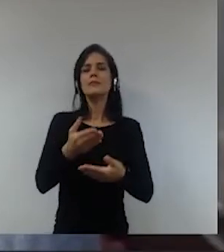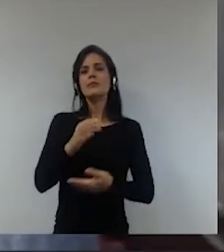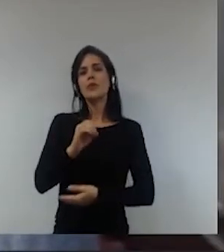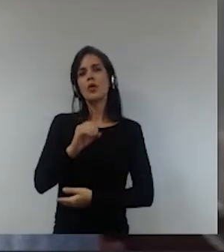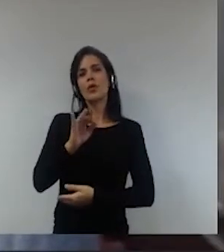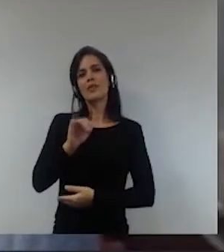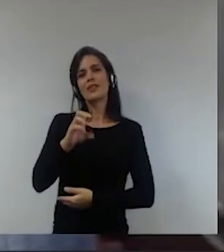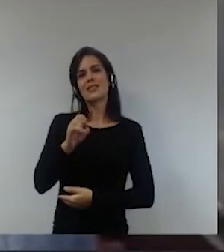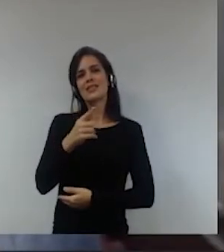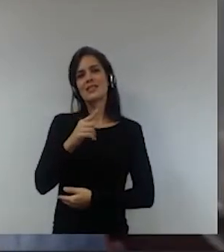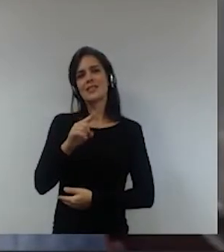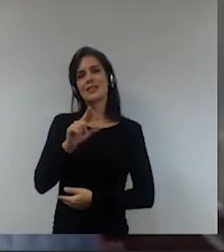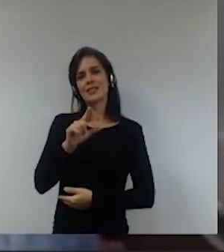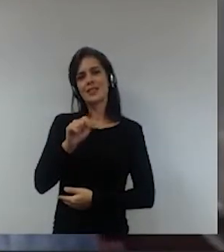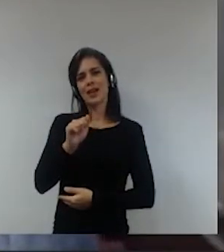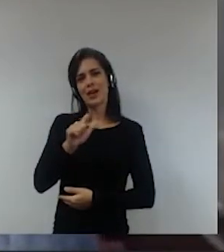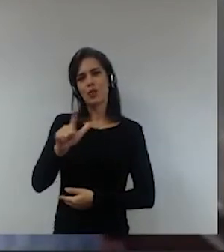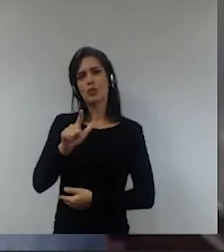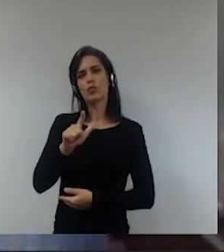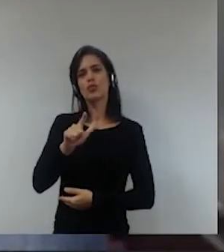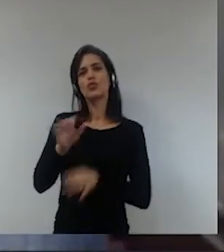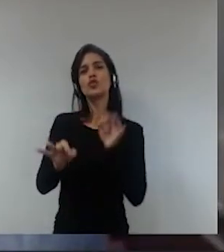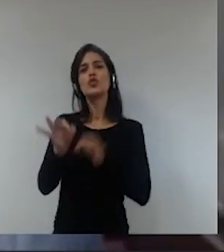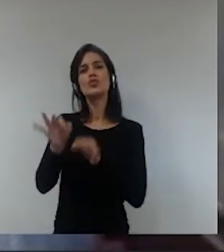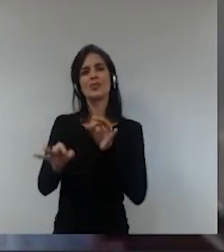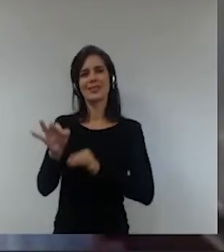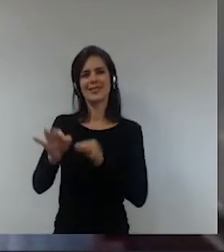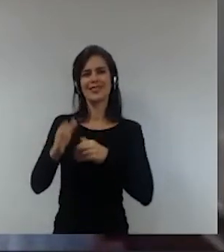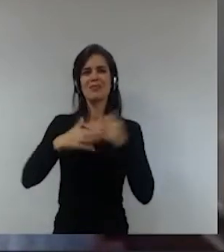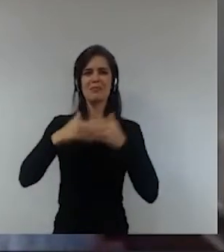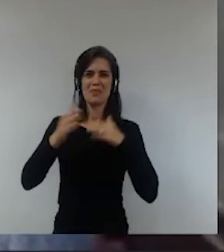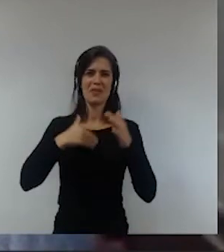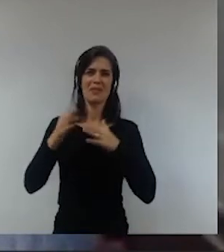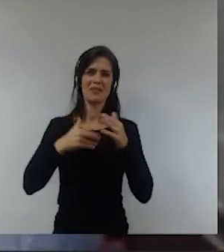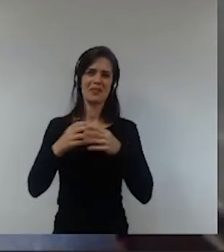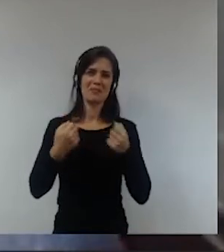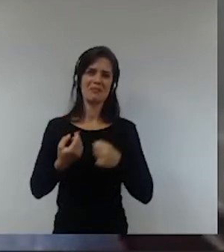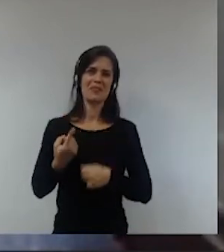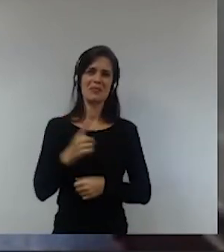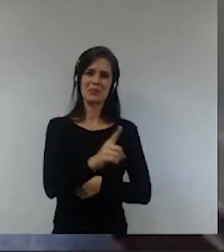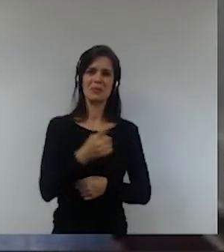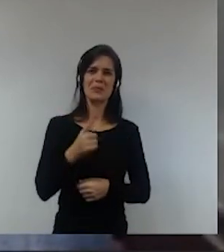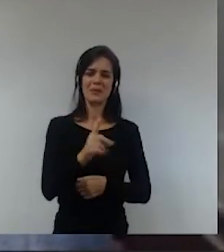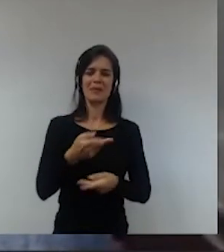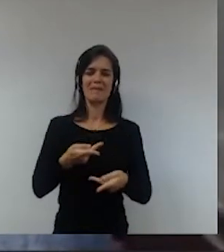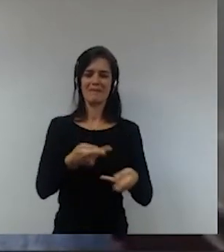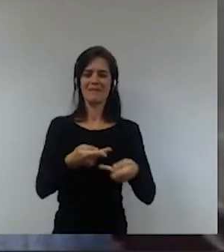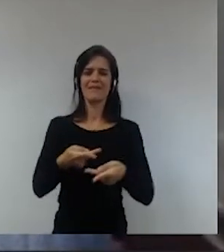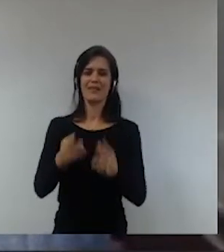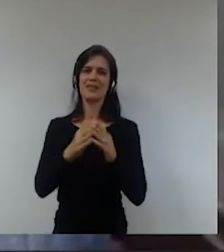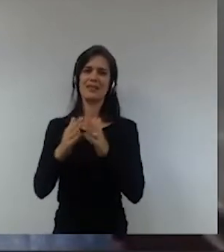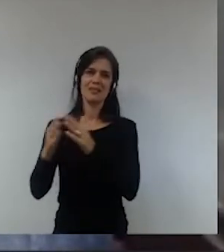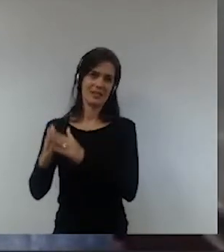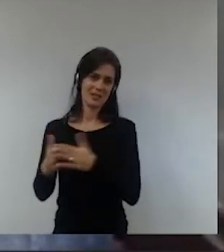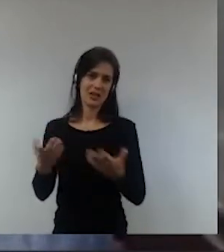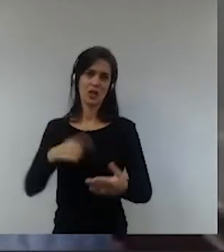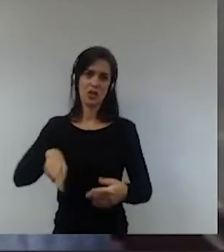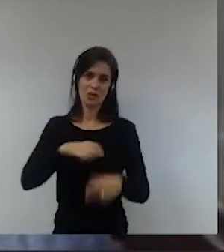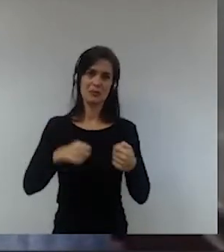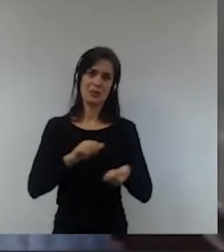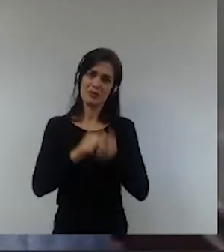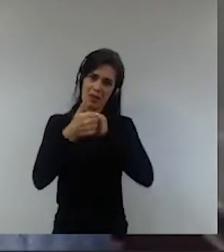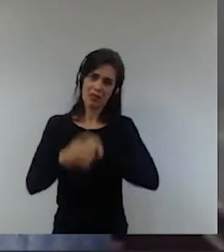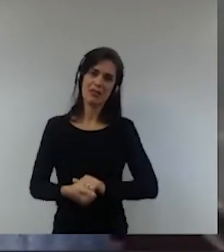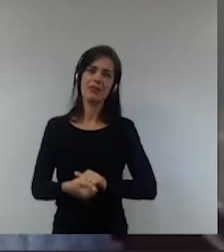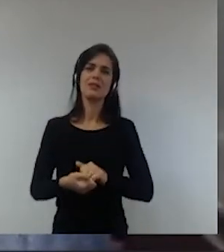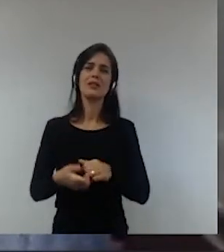de justiça. Então, é com base nessas ideias e na ideia principal de que precisamos mudar e nos adaptar, então,